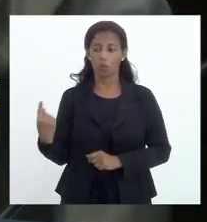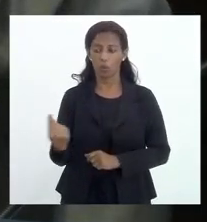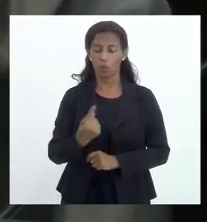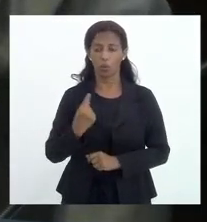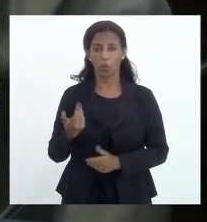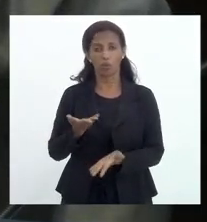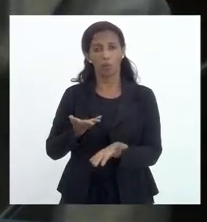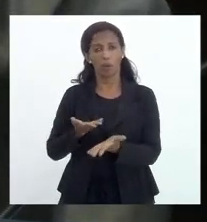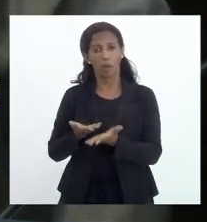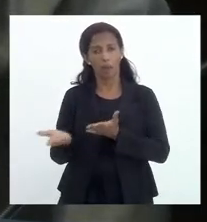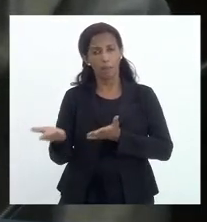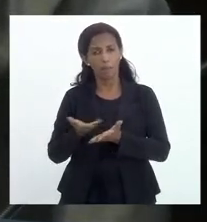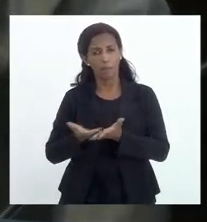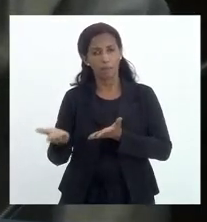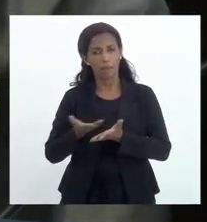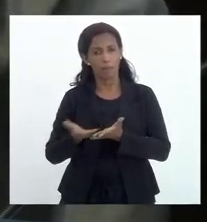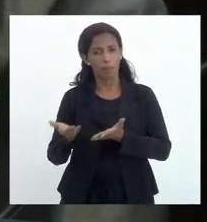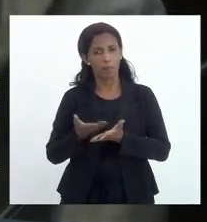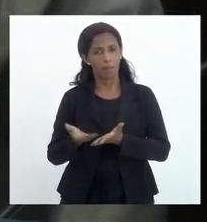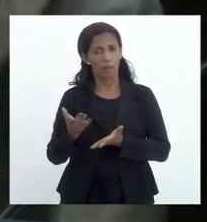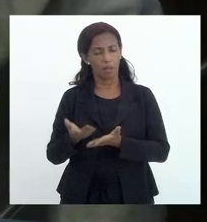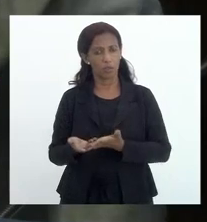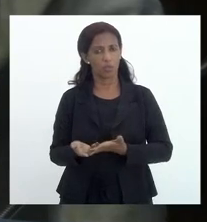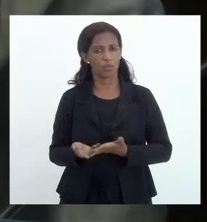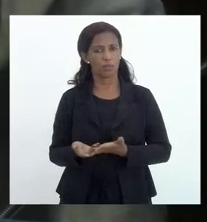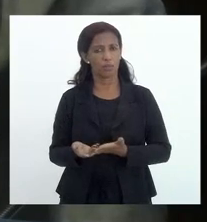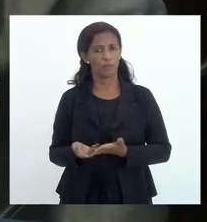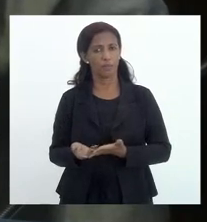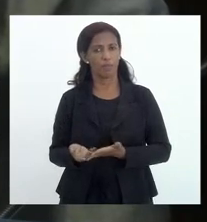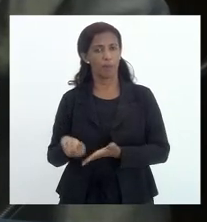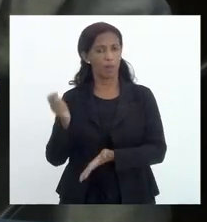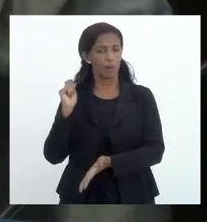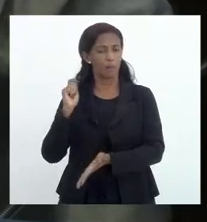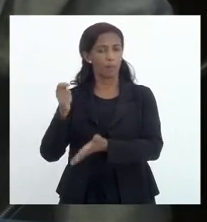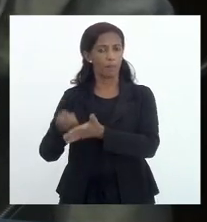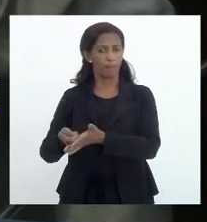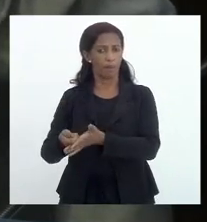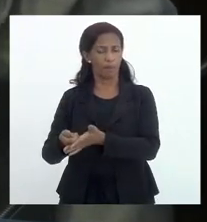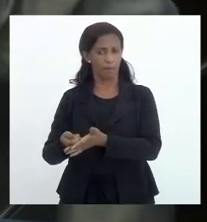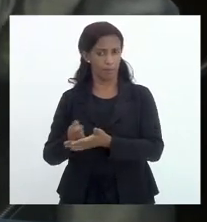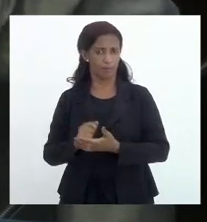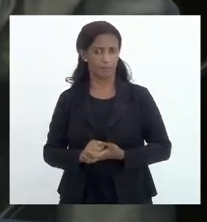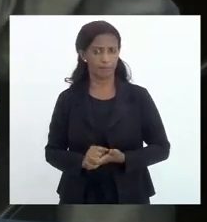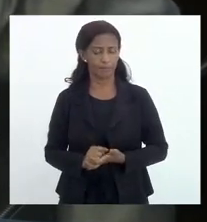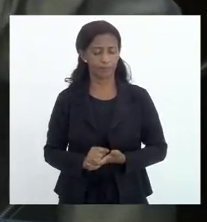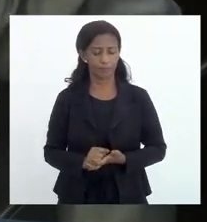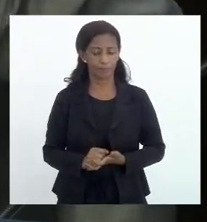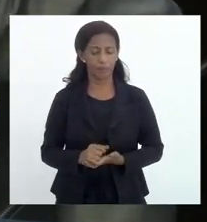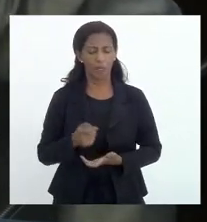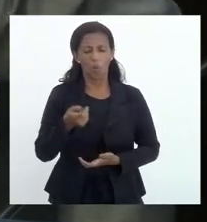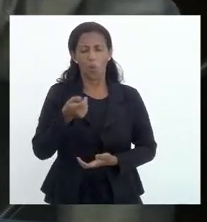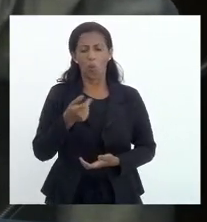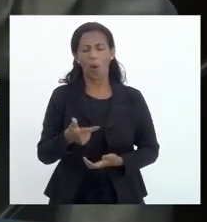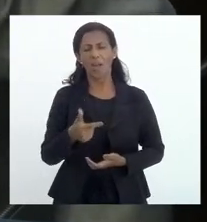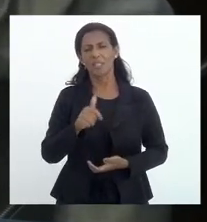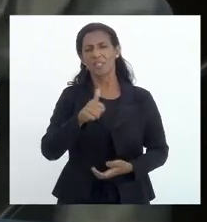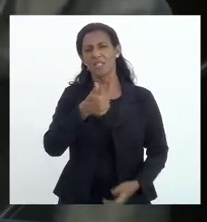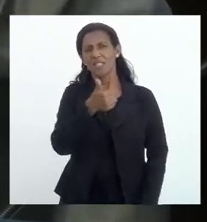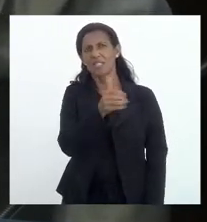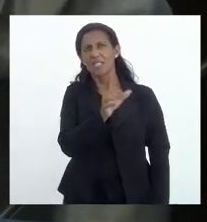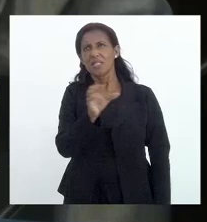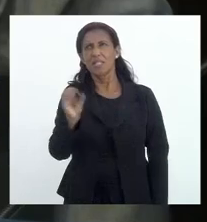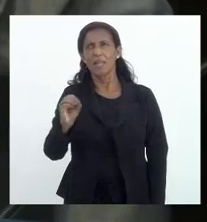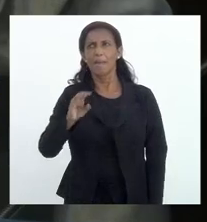fazendo encaminhamento para liquidação da operação. Tá, isso representa quase 100 milhões de